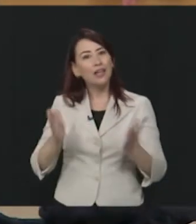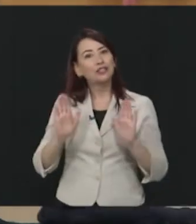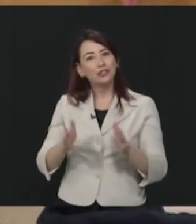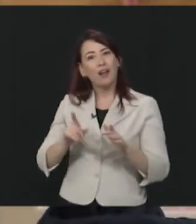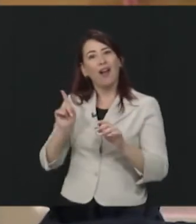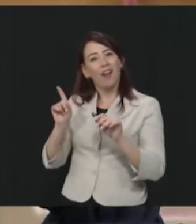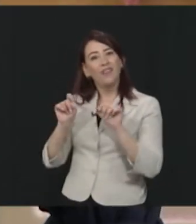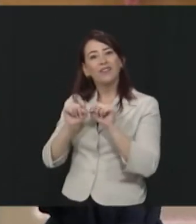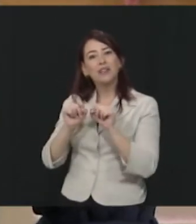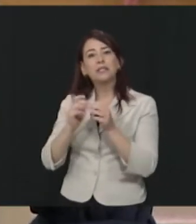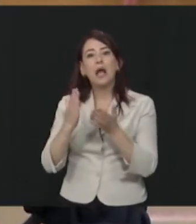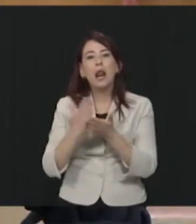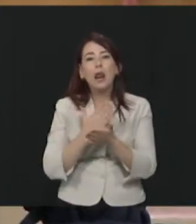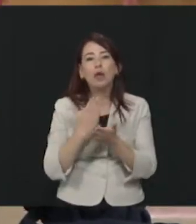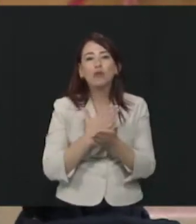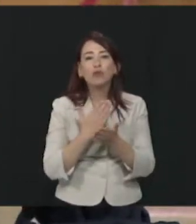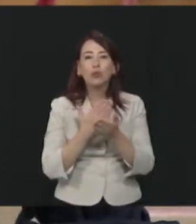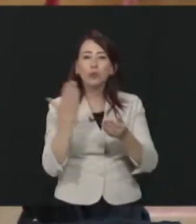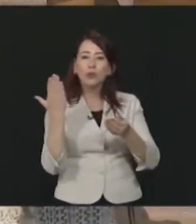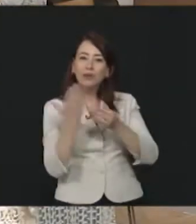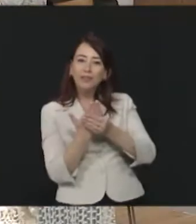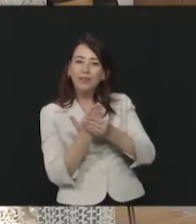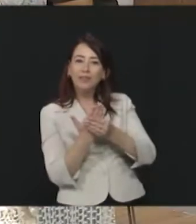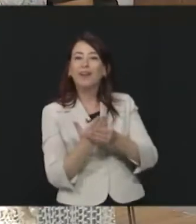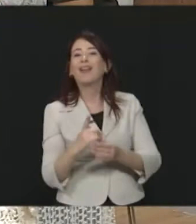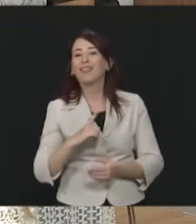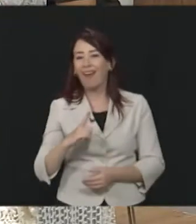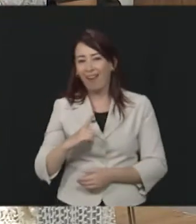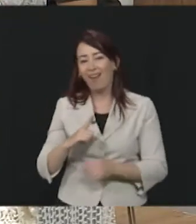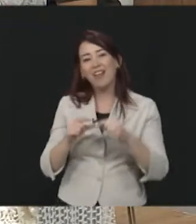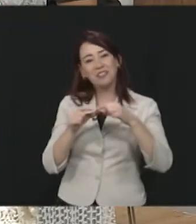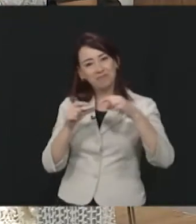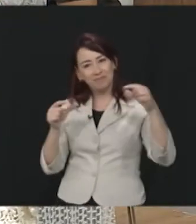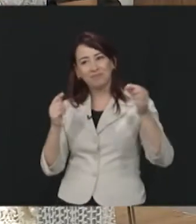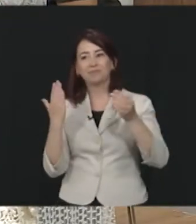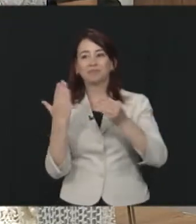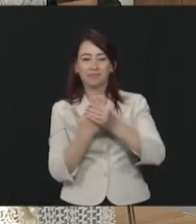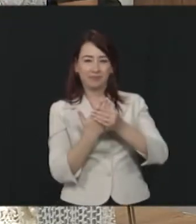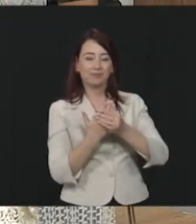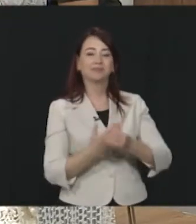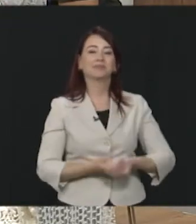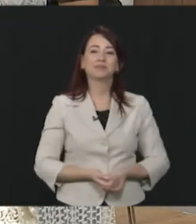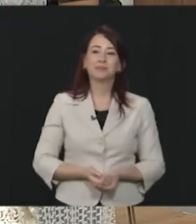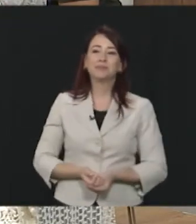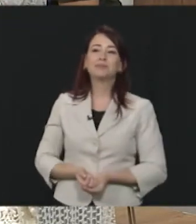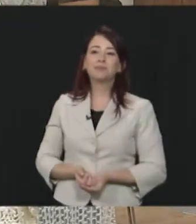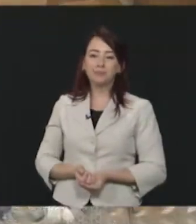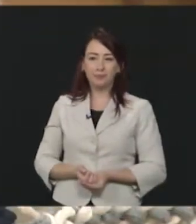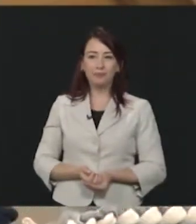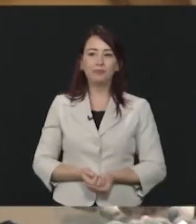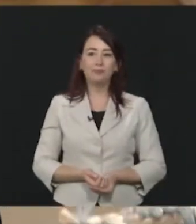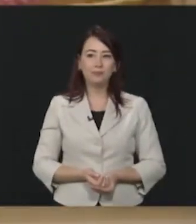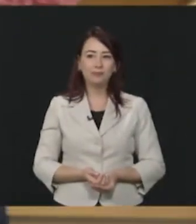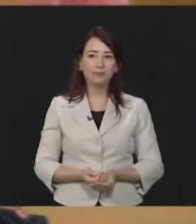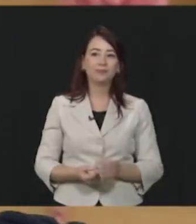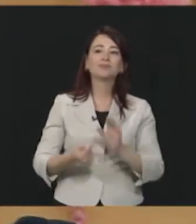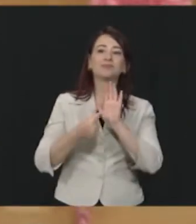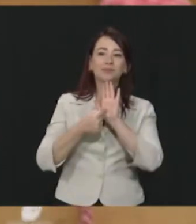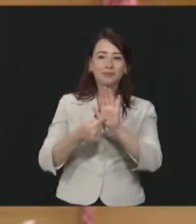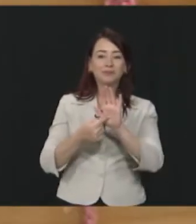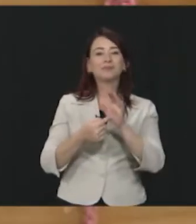de livro de crochê, está aí para a gente mostrar? Está aqui os marcadores que a gente até